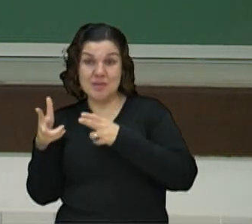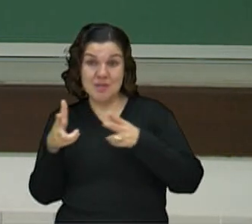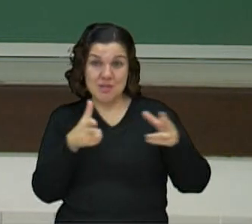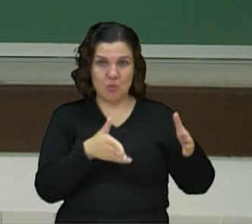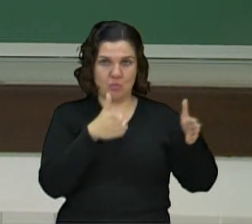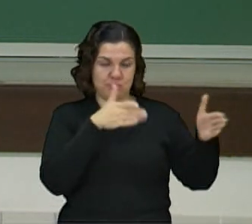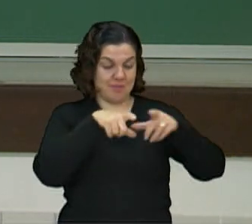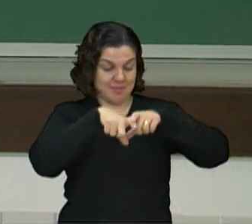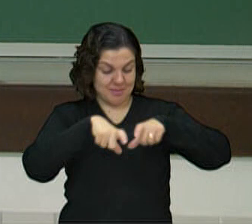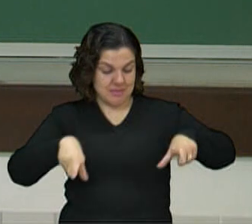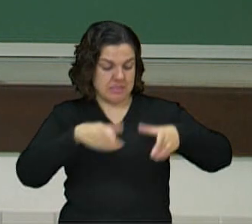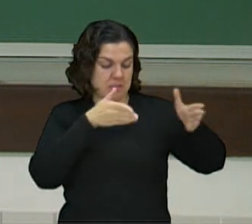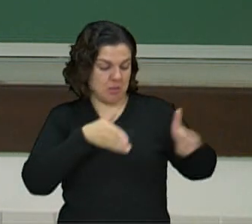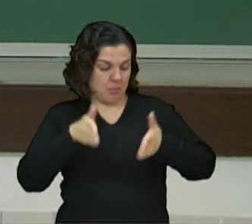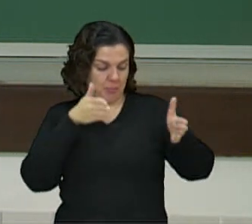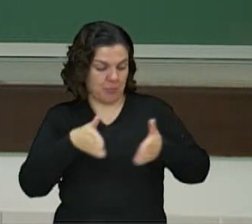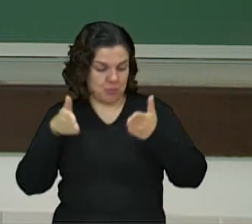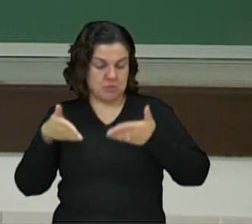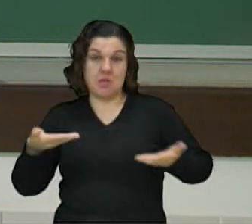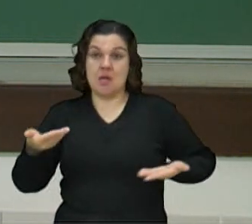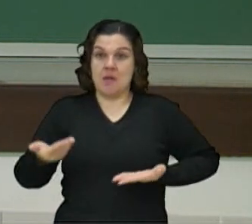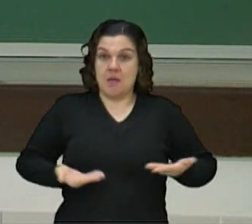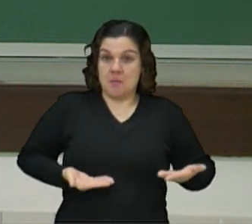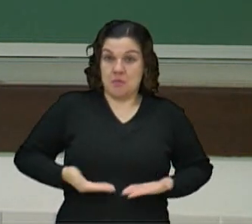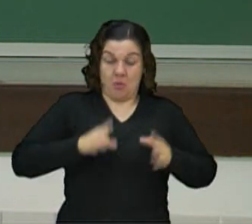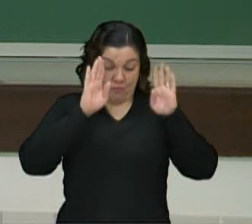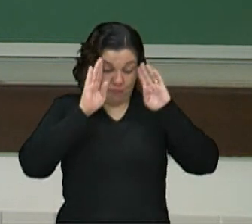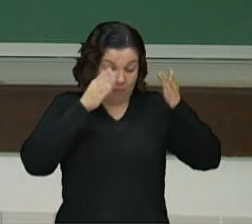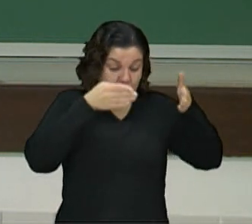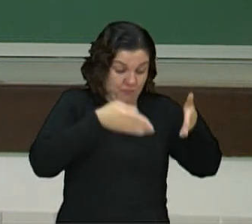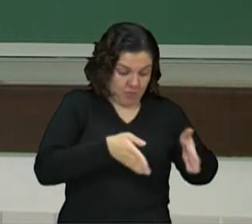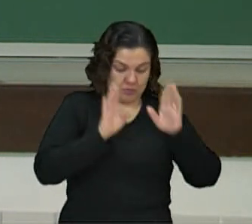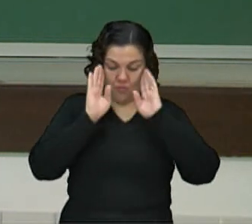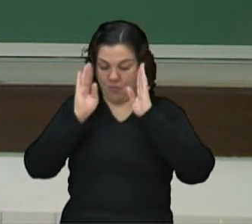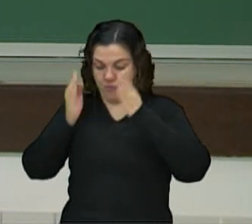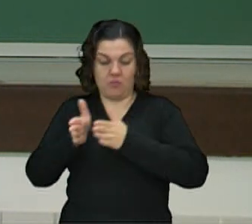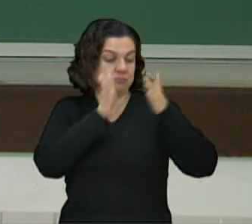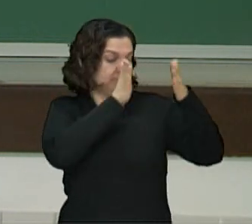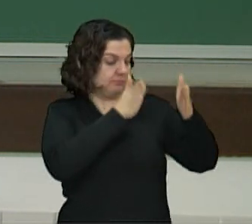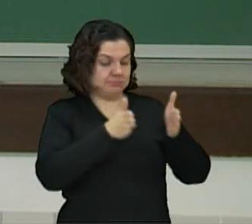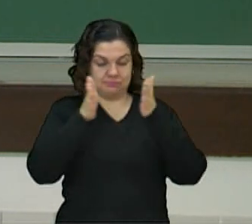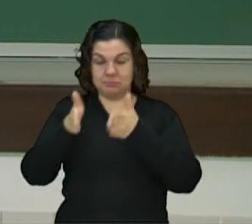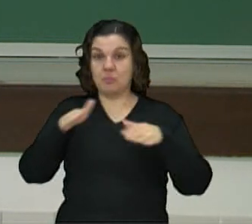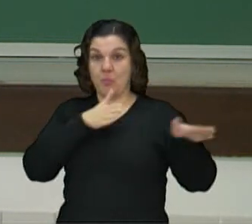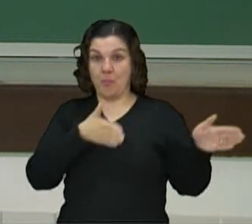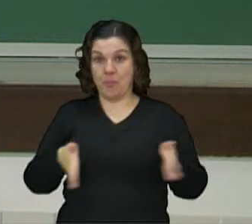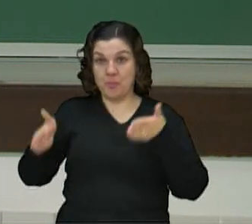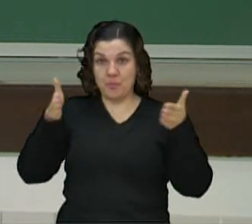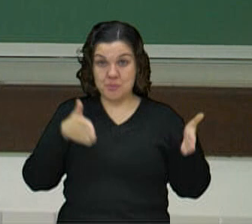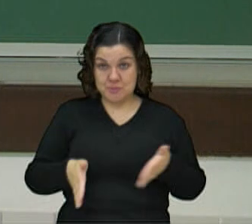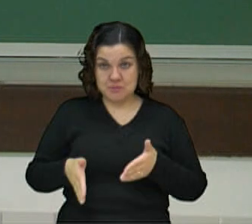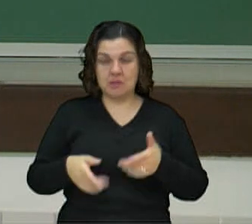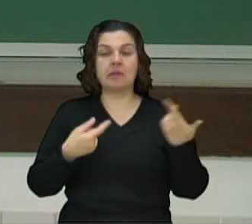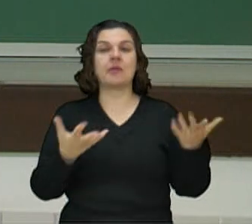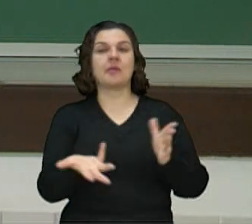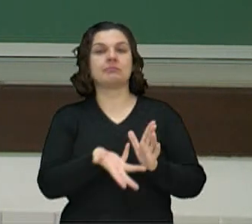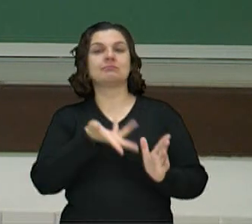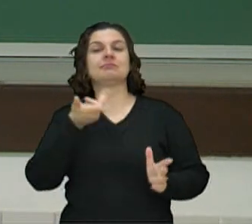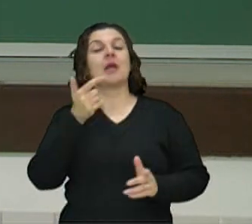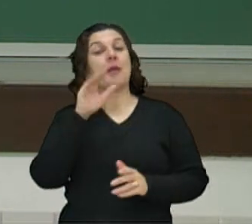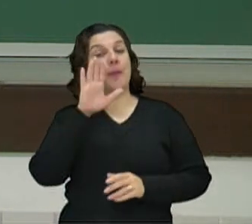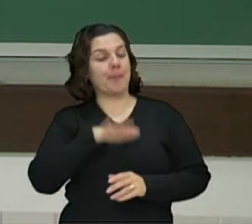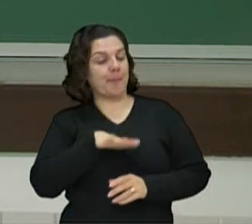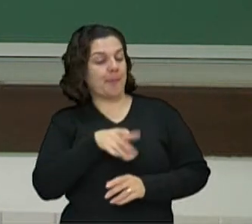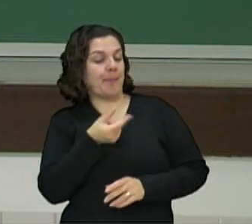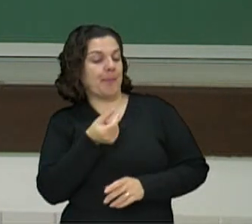numa linha de montagem, com funcionários especializados em etapas da produção, esses produtos, então, ficavam mais